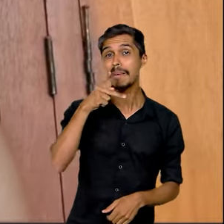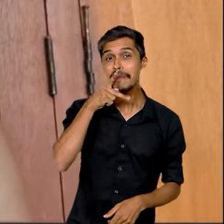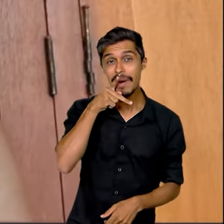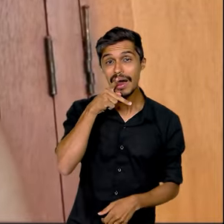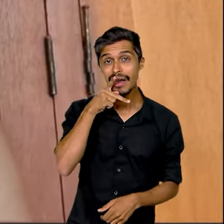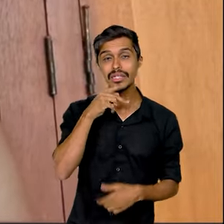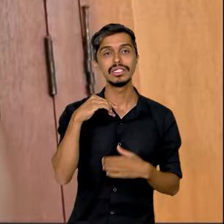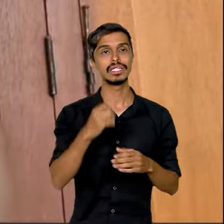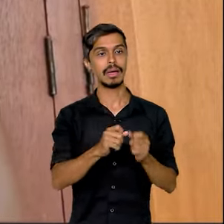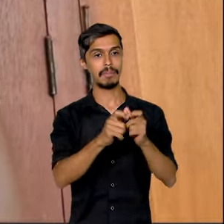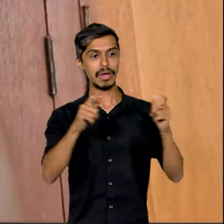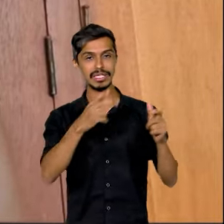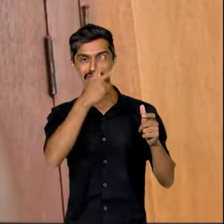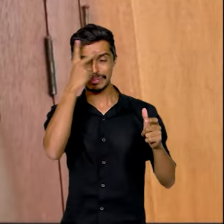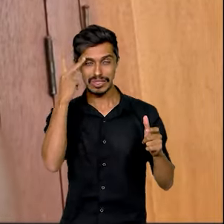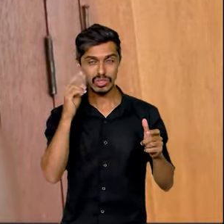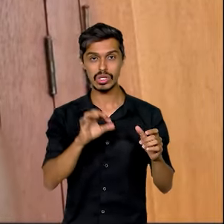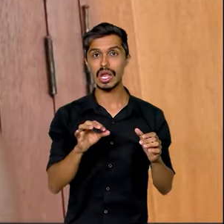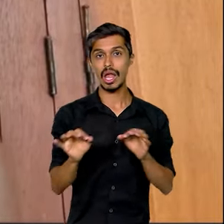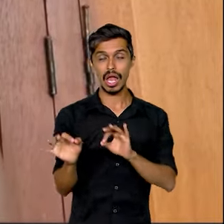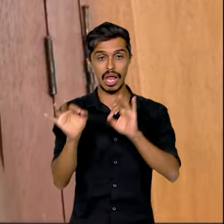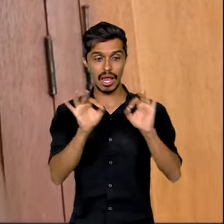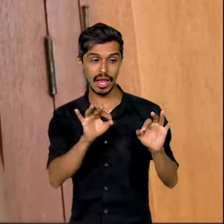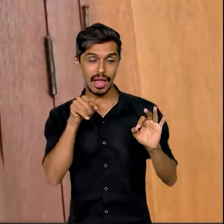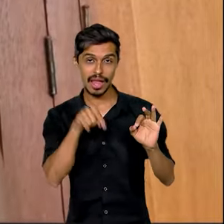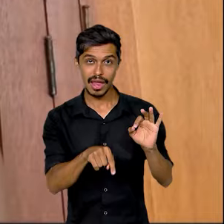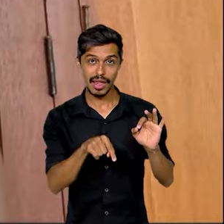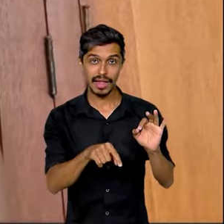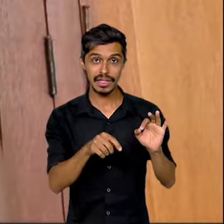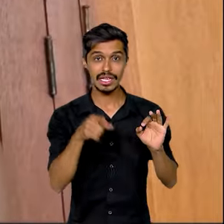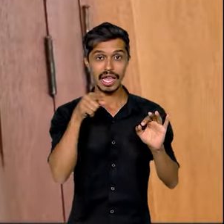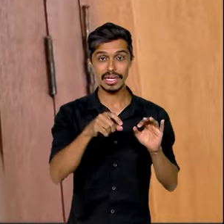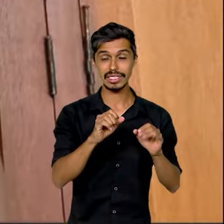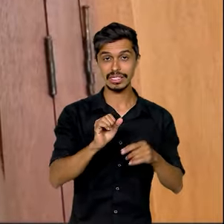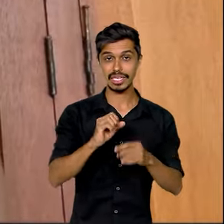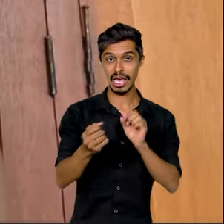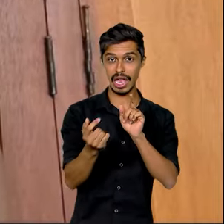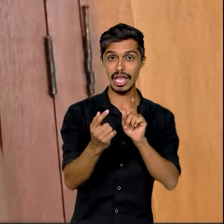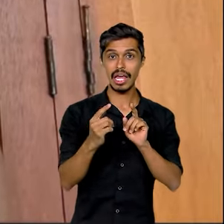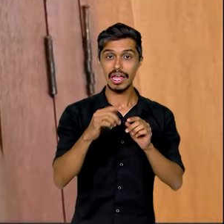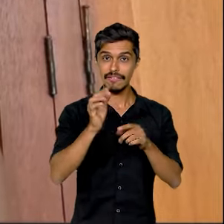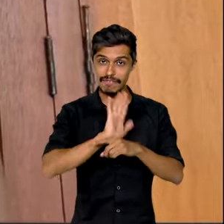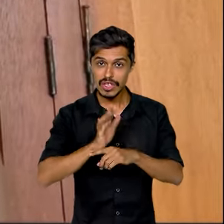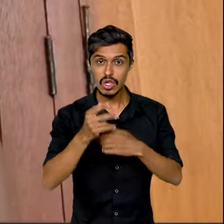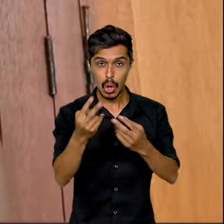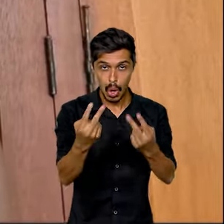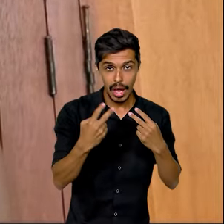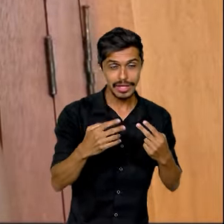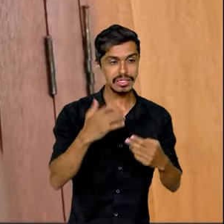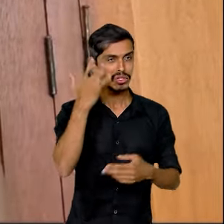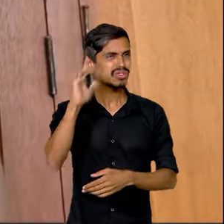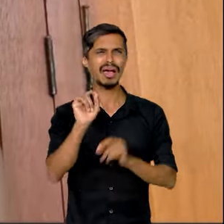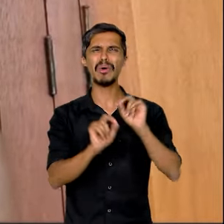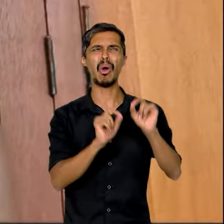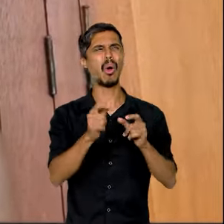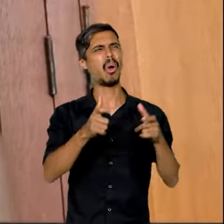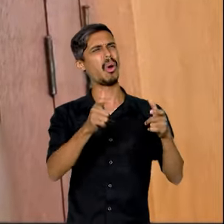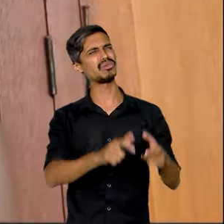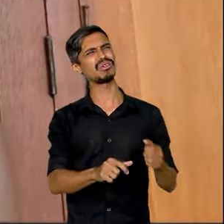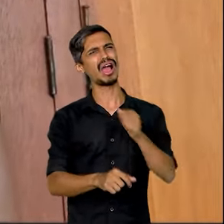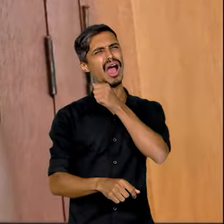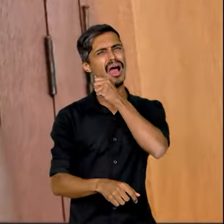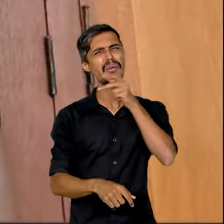pessoas que vão estar assistindo essa reportagem sequer sabe onde fica direito, tem poucas informações. Lá,